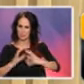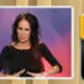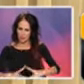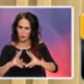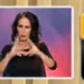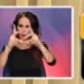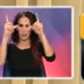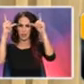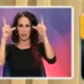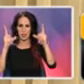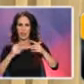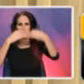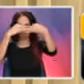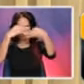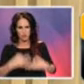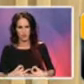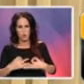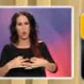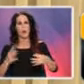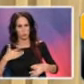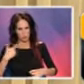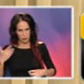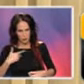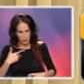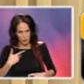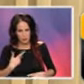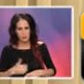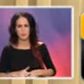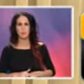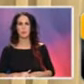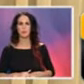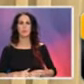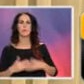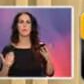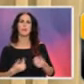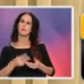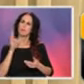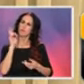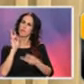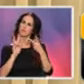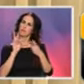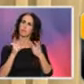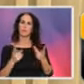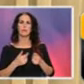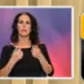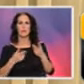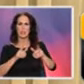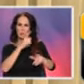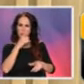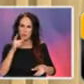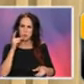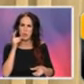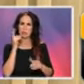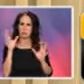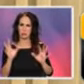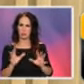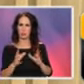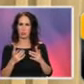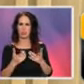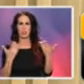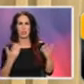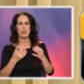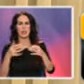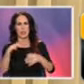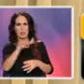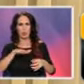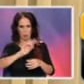desenvolvida, justa e solidária. A observância dos compromissos assumidos no quadro da